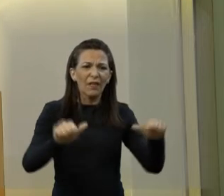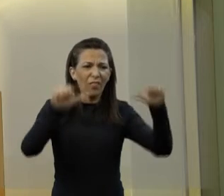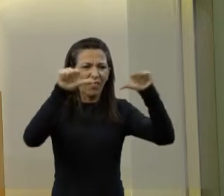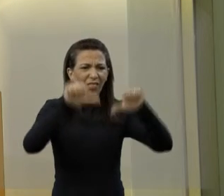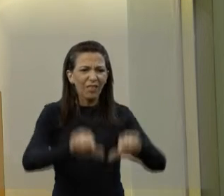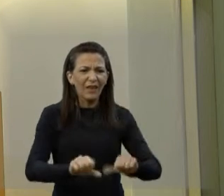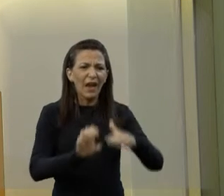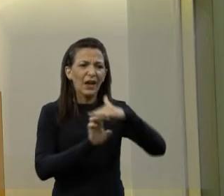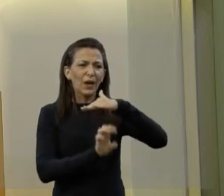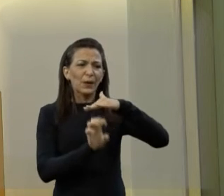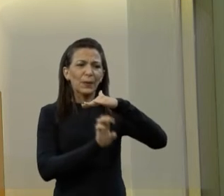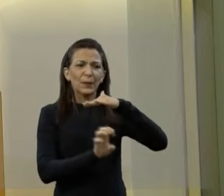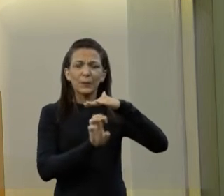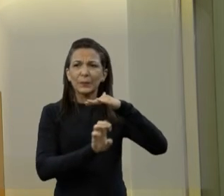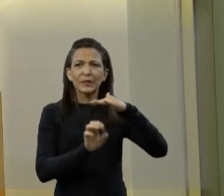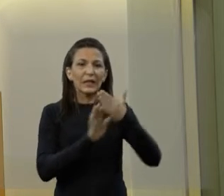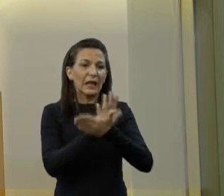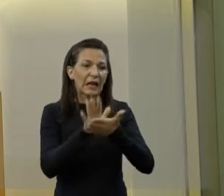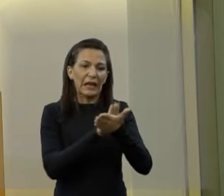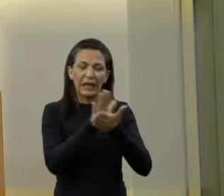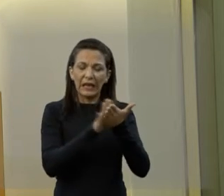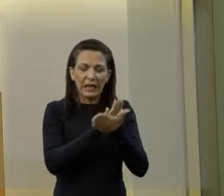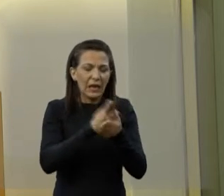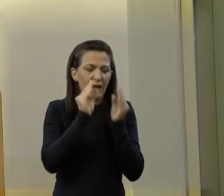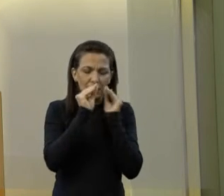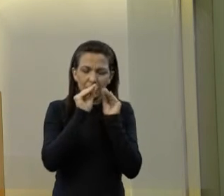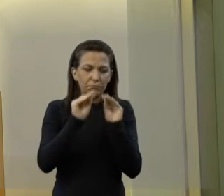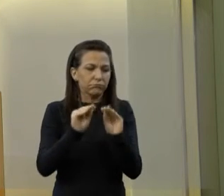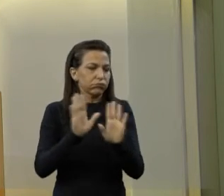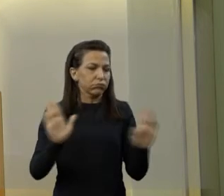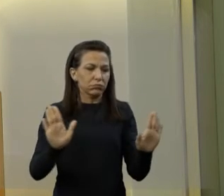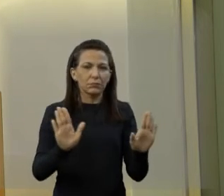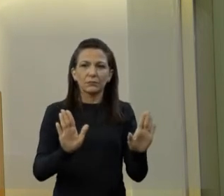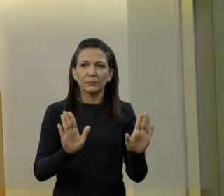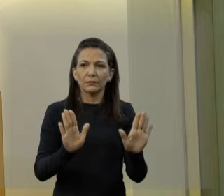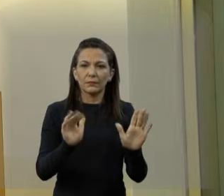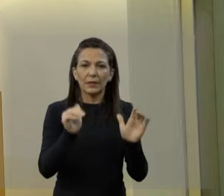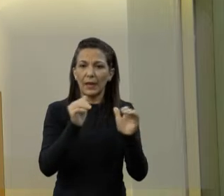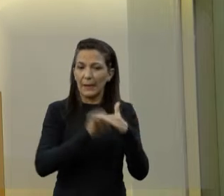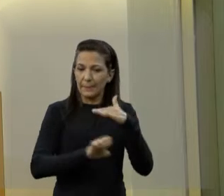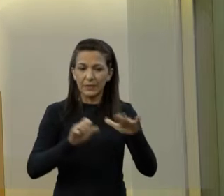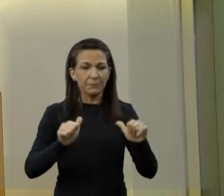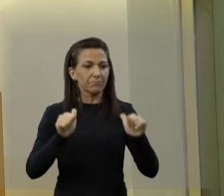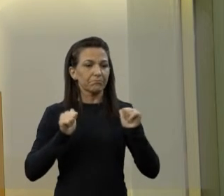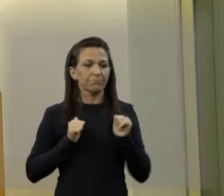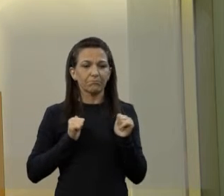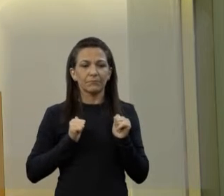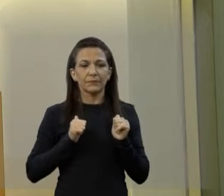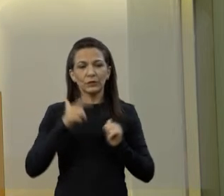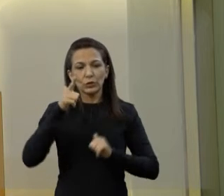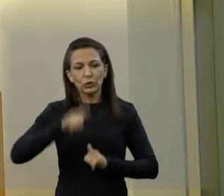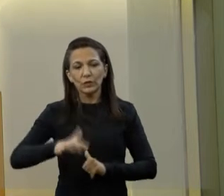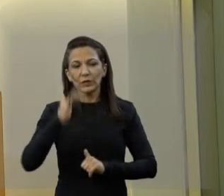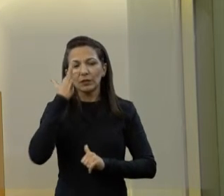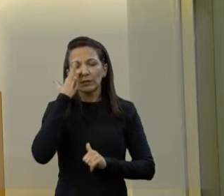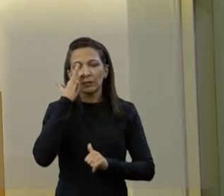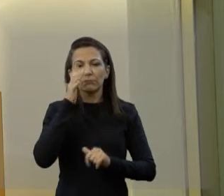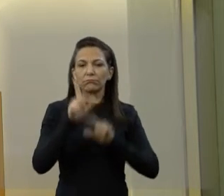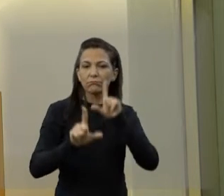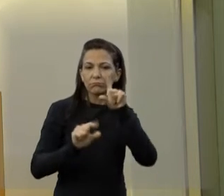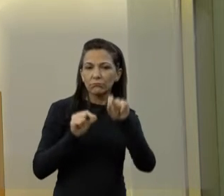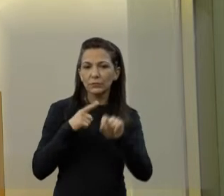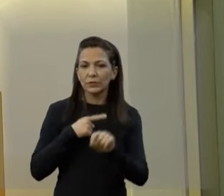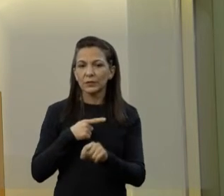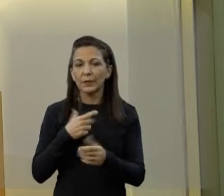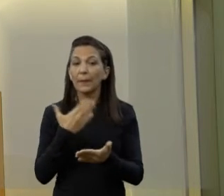que a empresa que executou o serviço não tem nada a ver com isso mais uma vez a indignação seletiva então eu peço